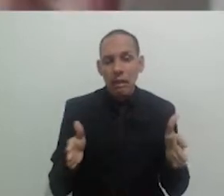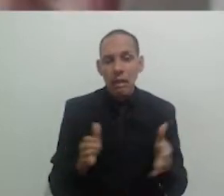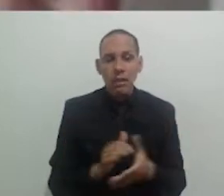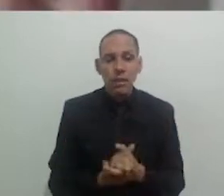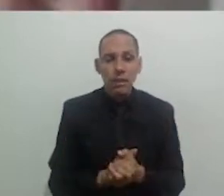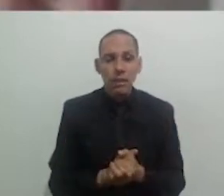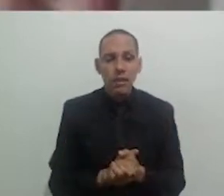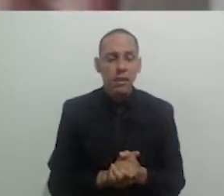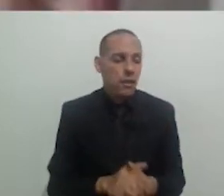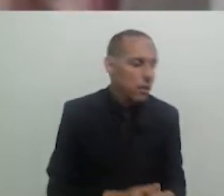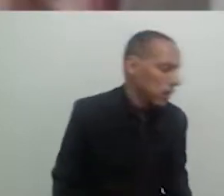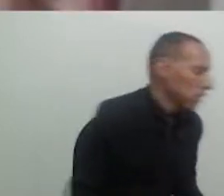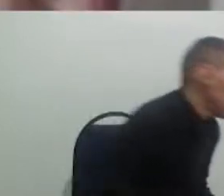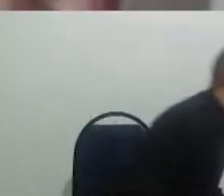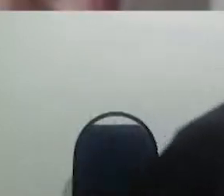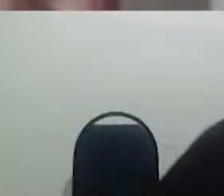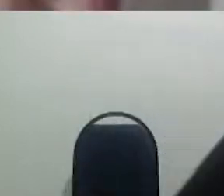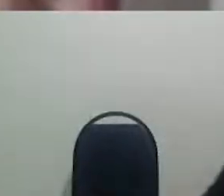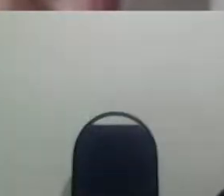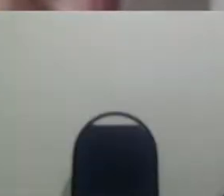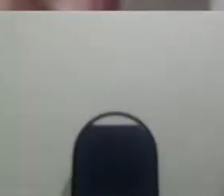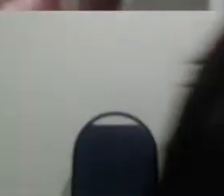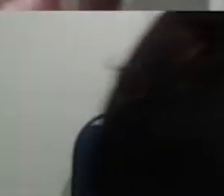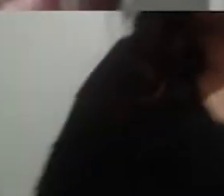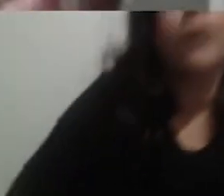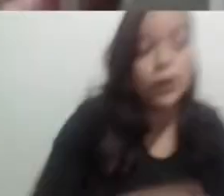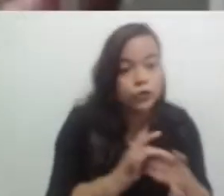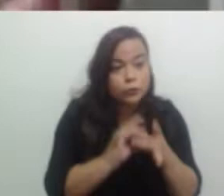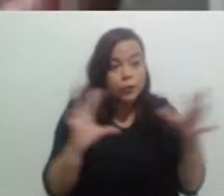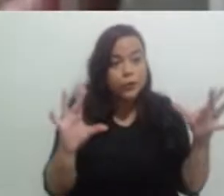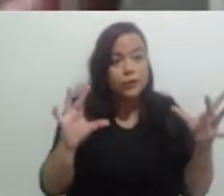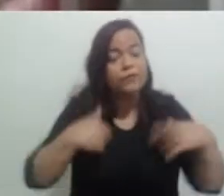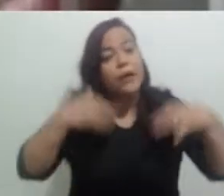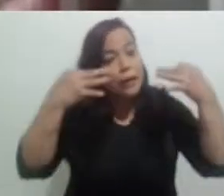para garantir uma possível execução